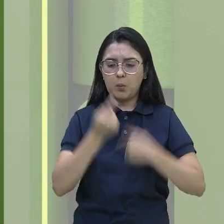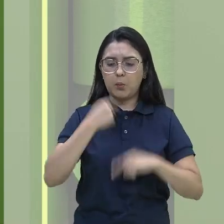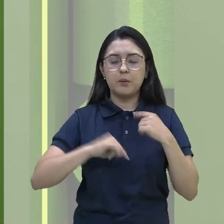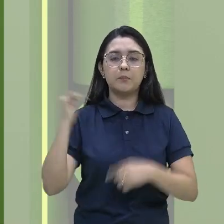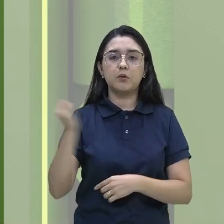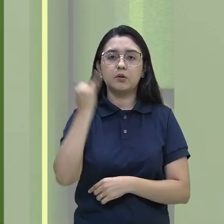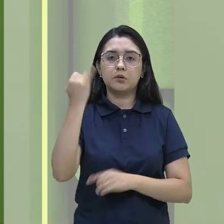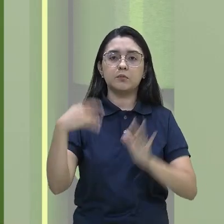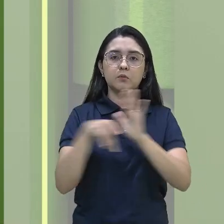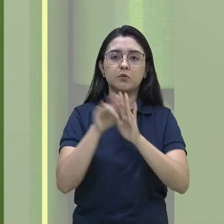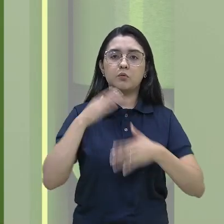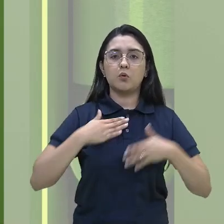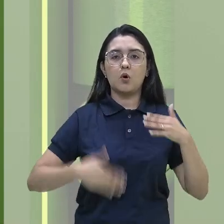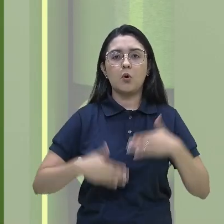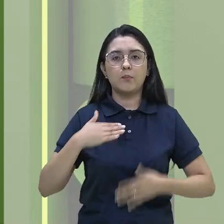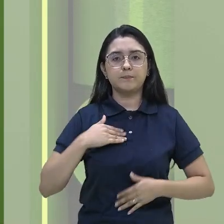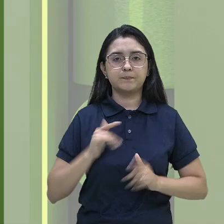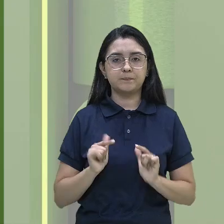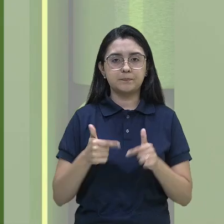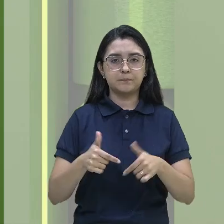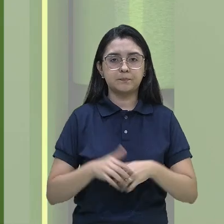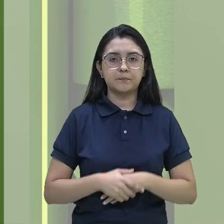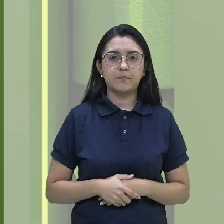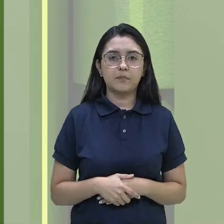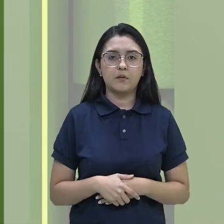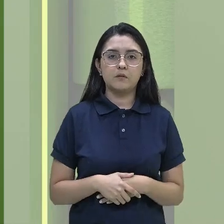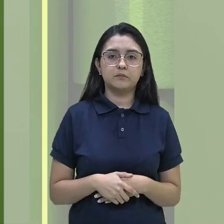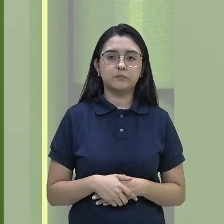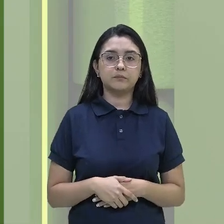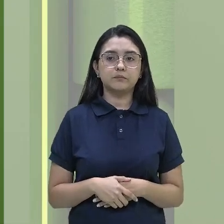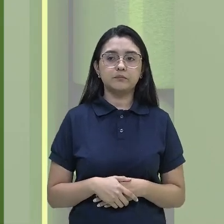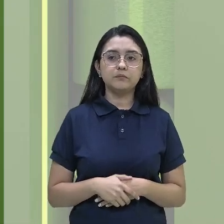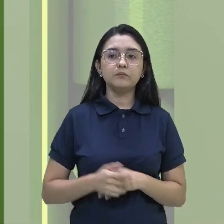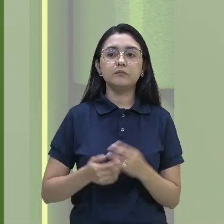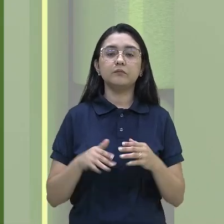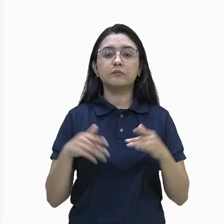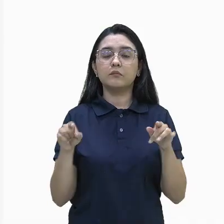para o funcionamento aí do organismo.